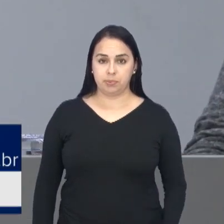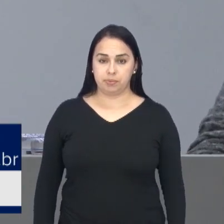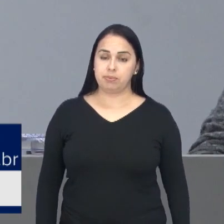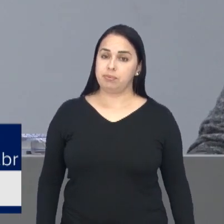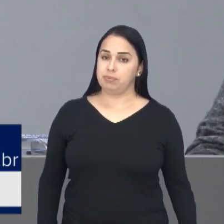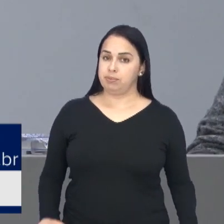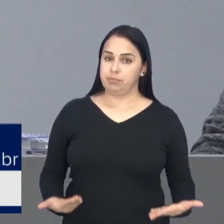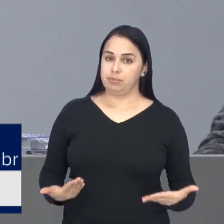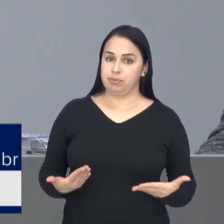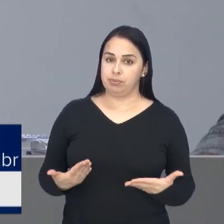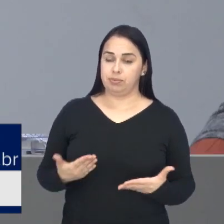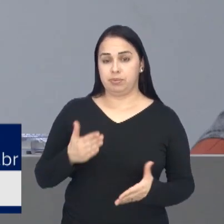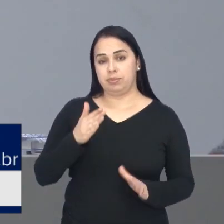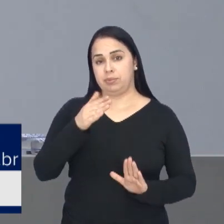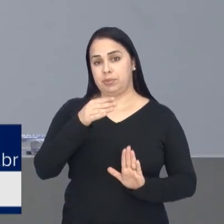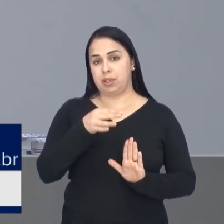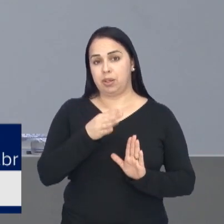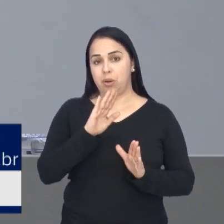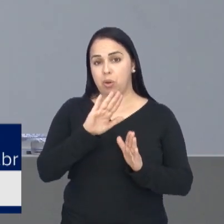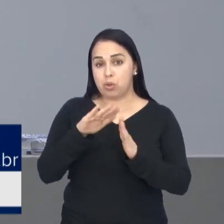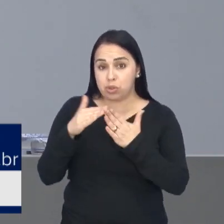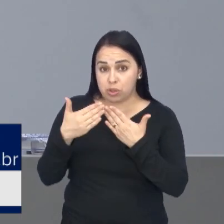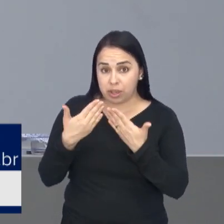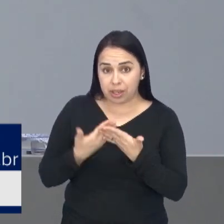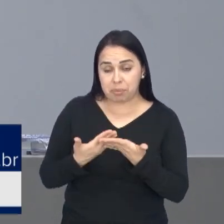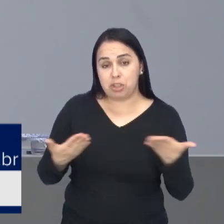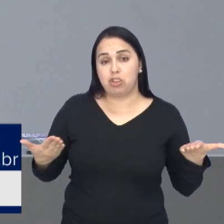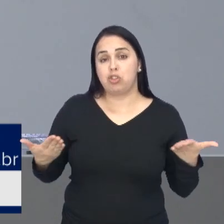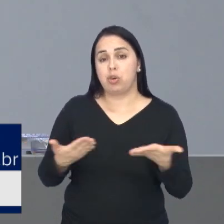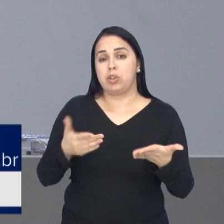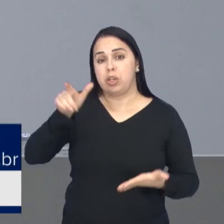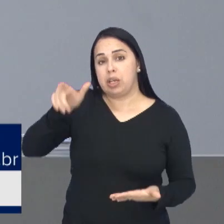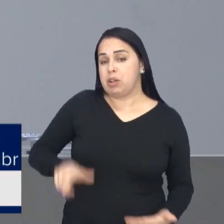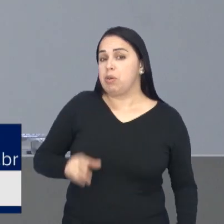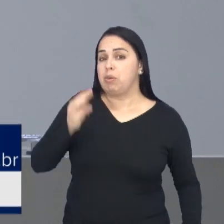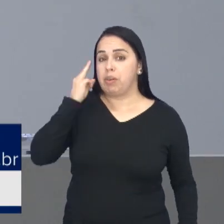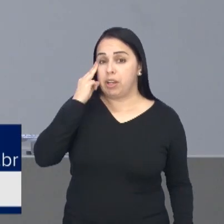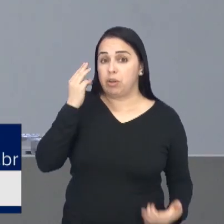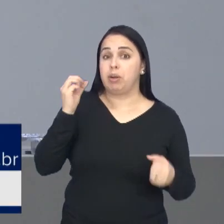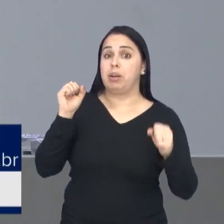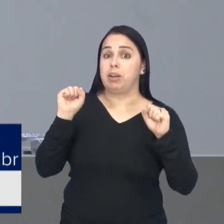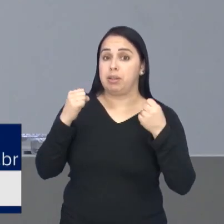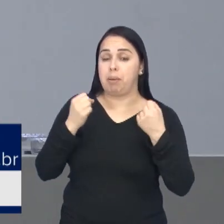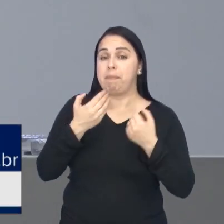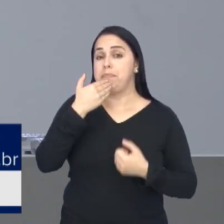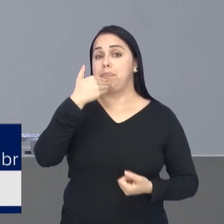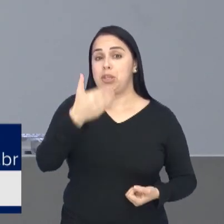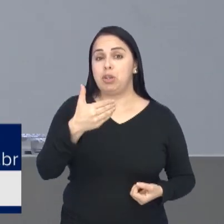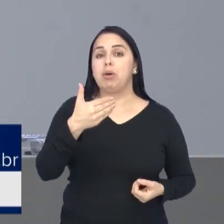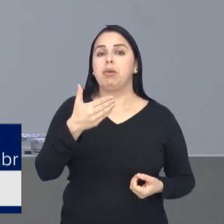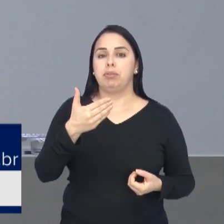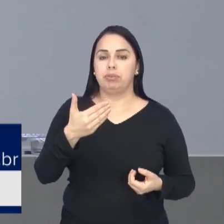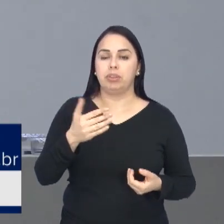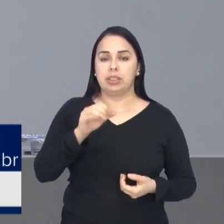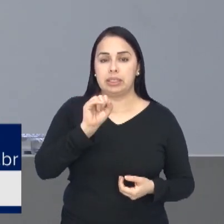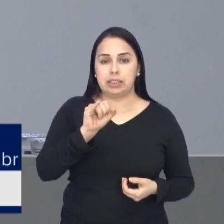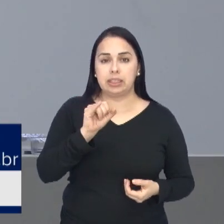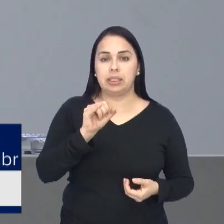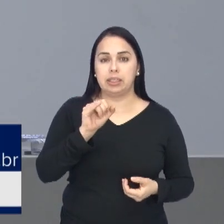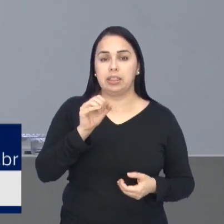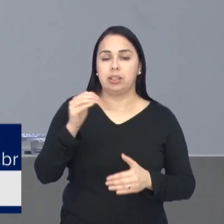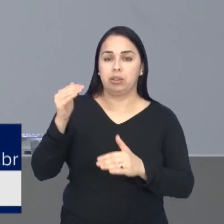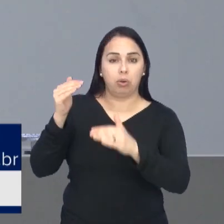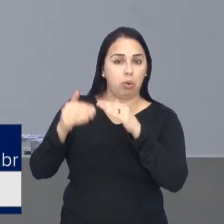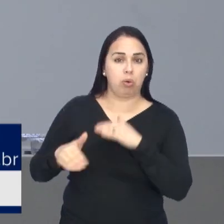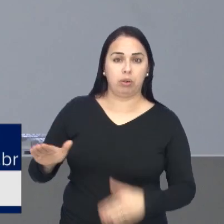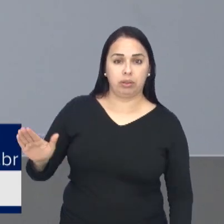Em votação, os requerimentos que sofreram destaque pelo vereador Marcão da Academia. Vereadores favoráveis aos documentos